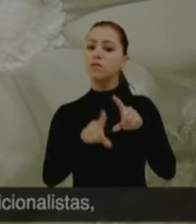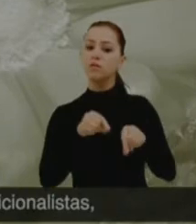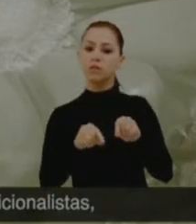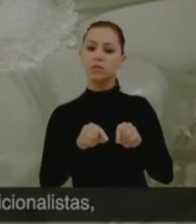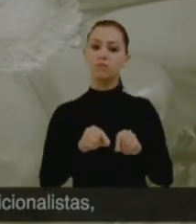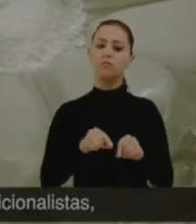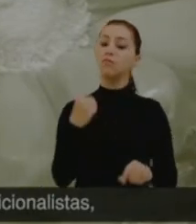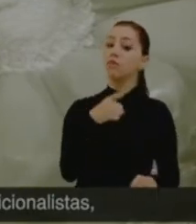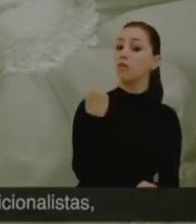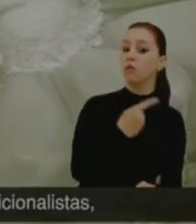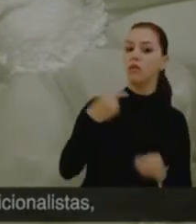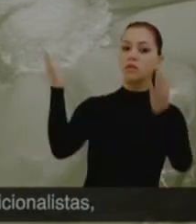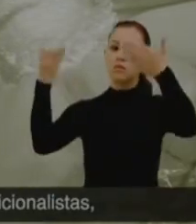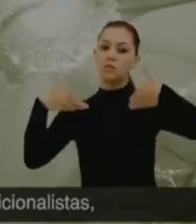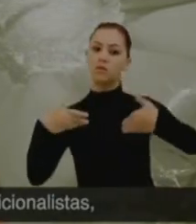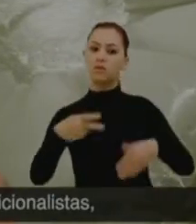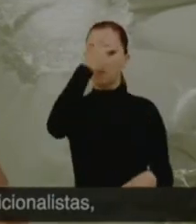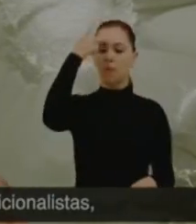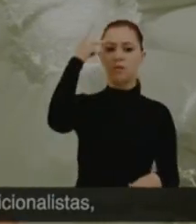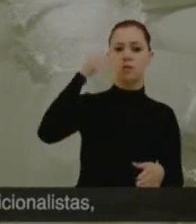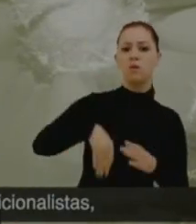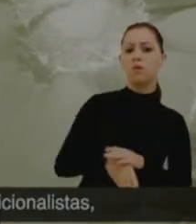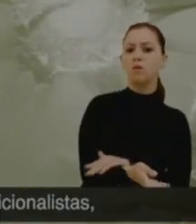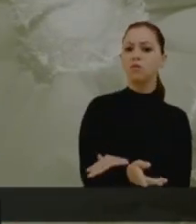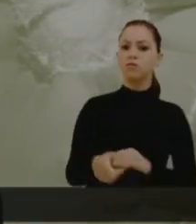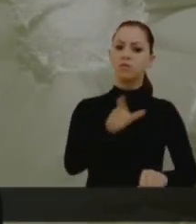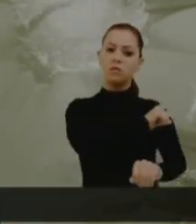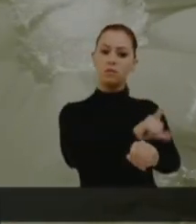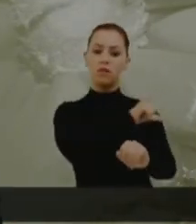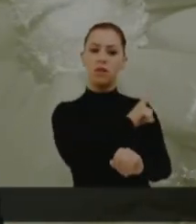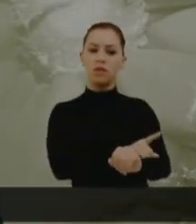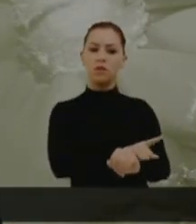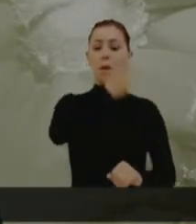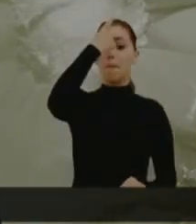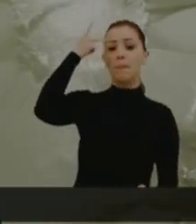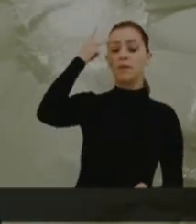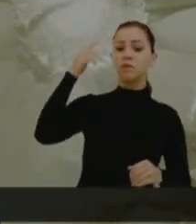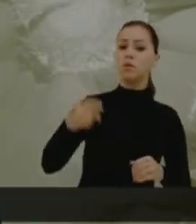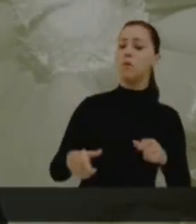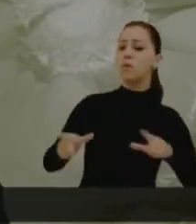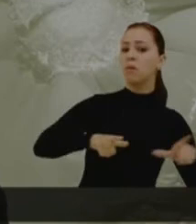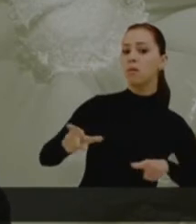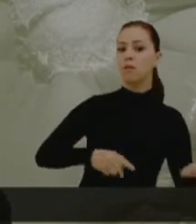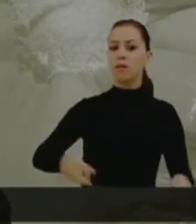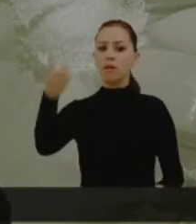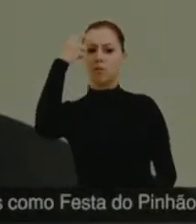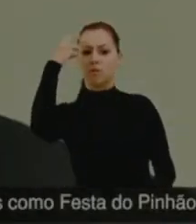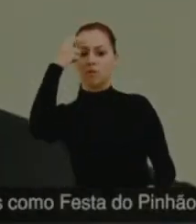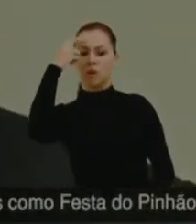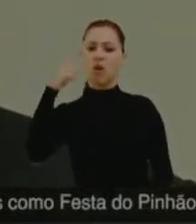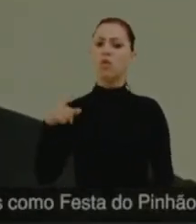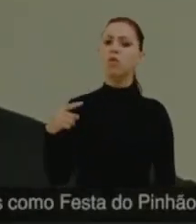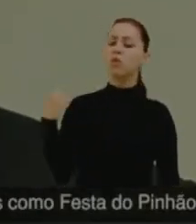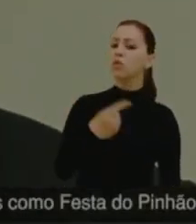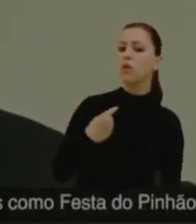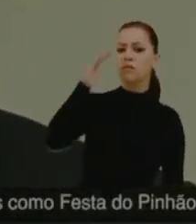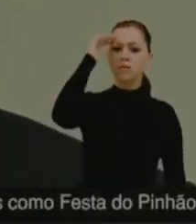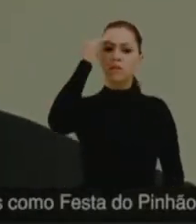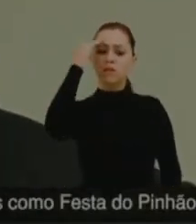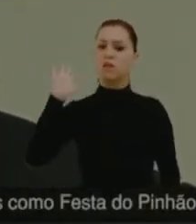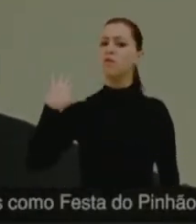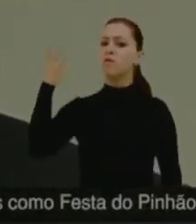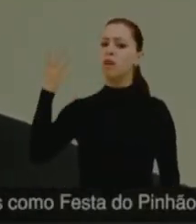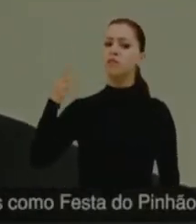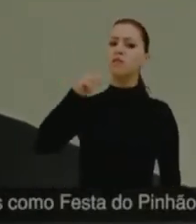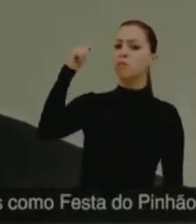Pinhão vai ser o nosso povo. Nós vamos convidar os tradicionalistas, nós vamos convidar todos os setores da área da cultura. Nós precisamos entender e